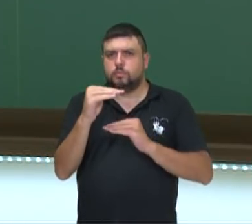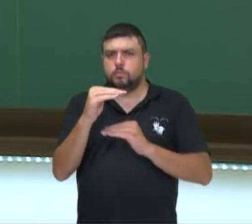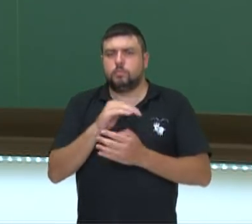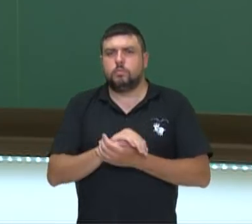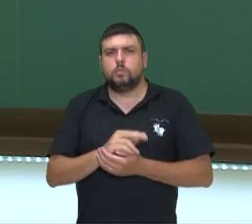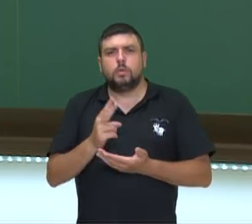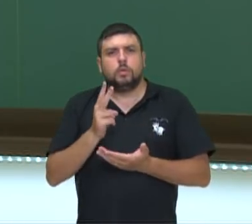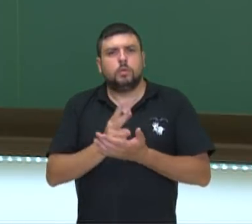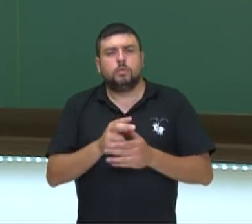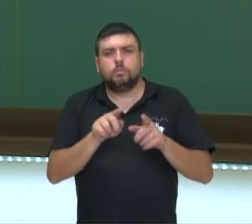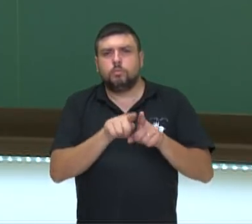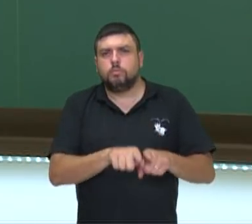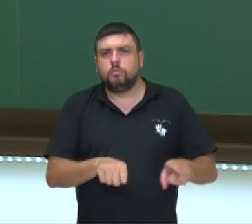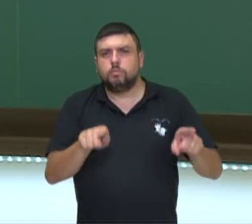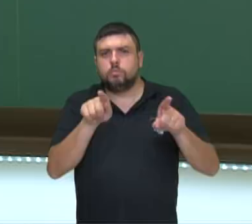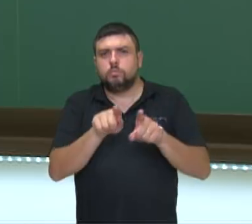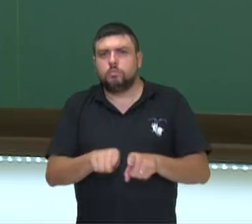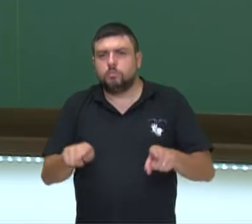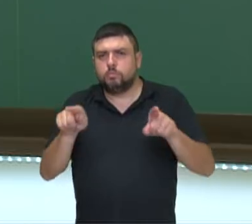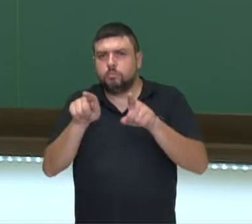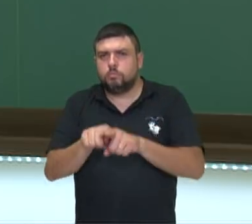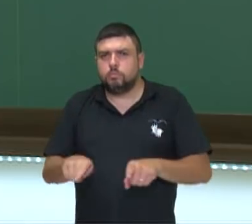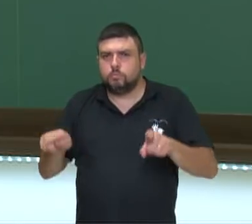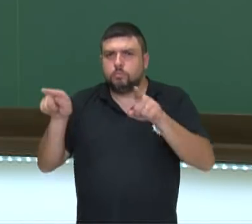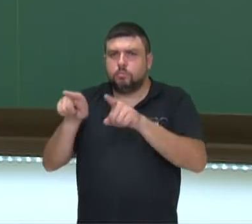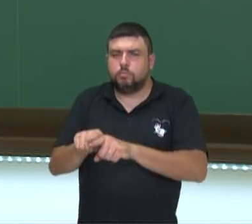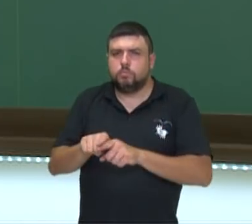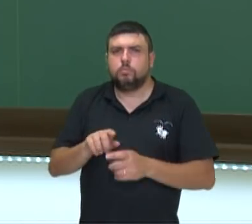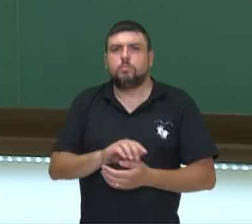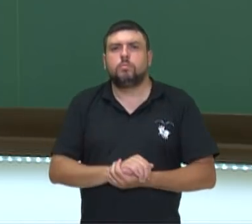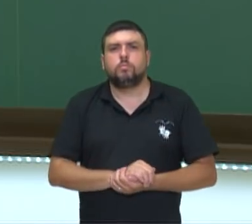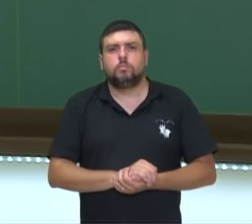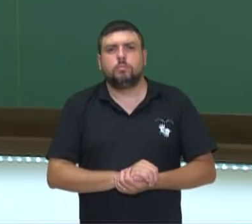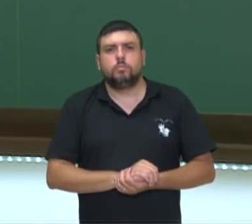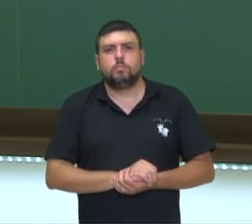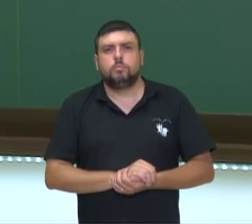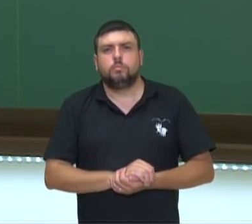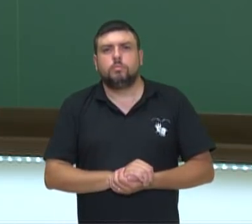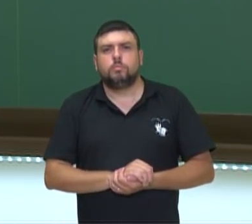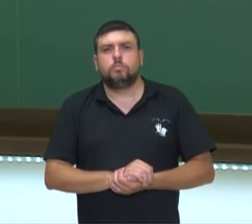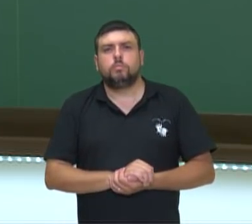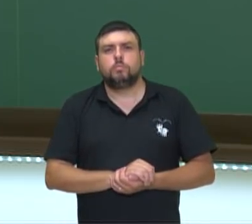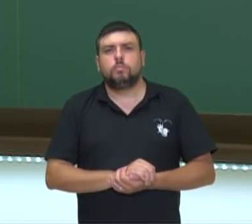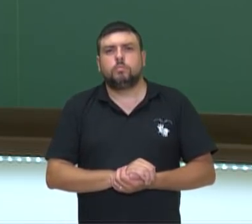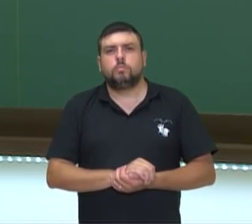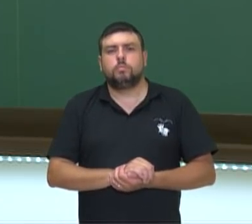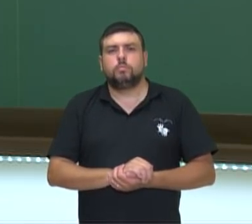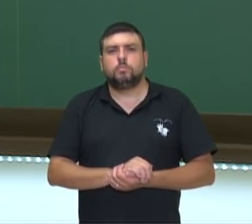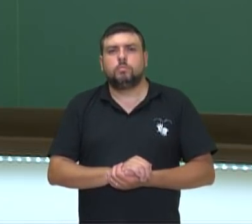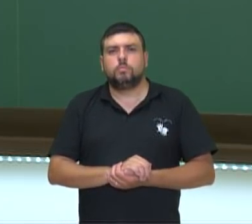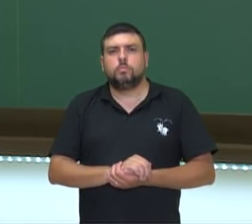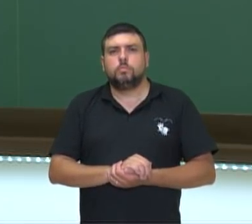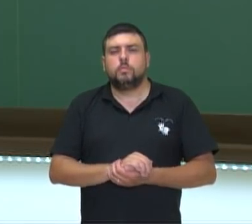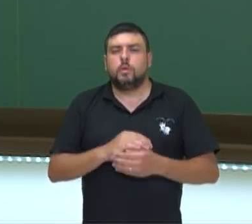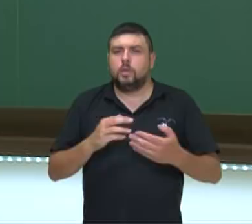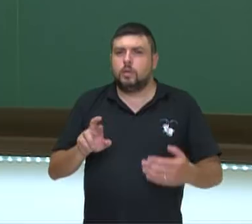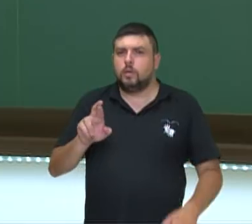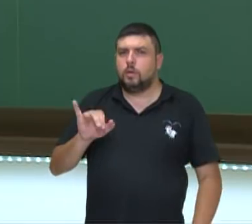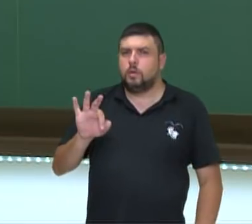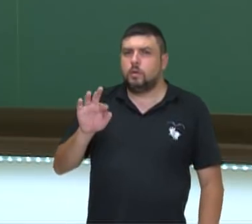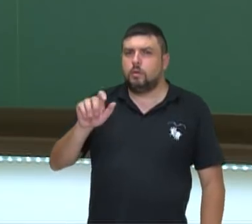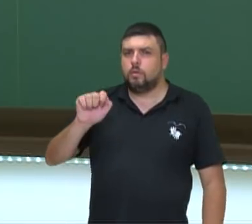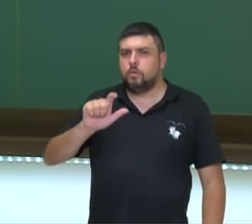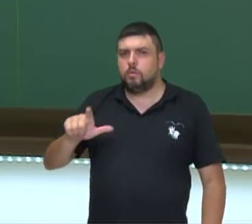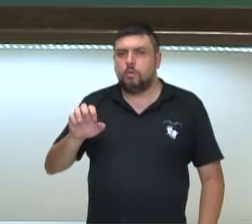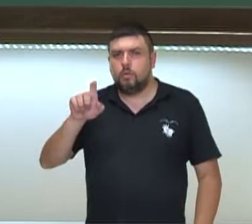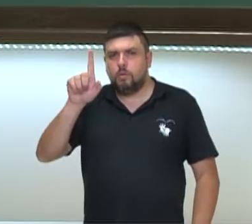repete, ele é redundante. Redundante significa que ele se repete, deve ser sempre da mesma maneira. Por isso, o ritual, que é uma